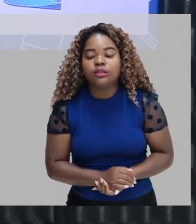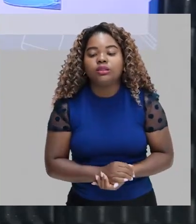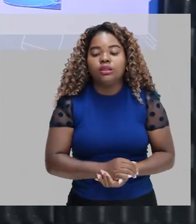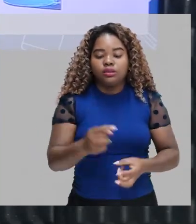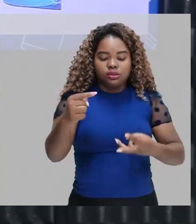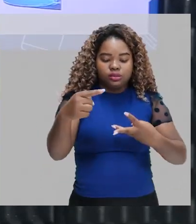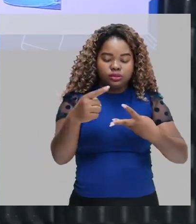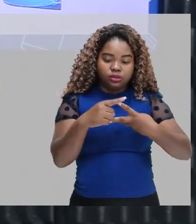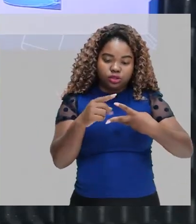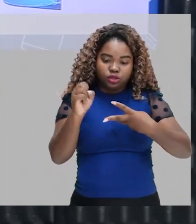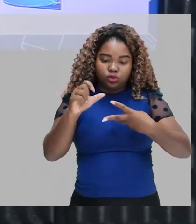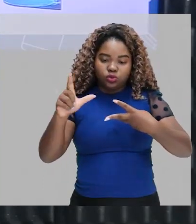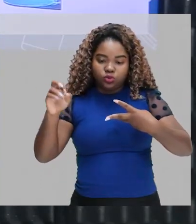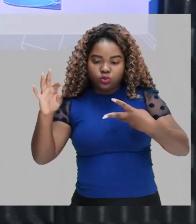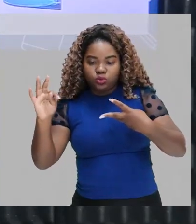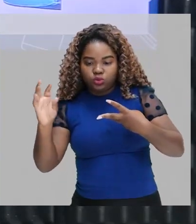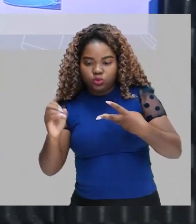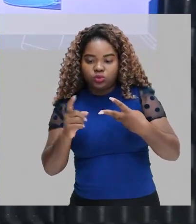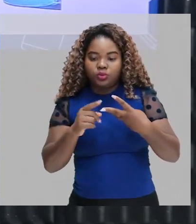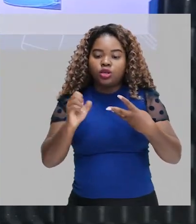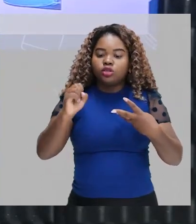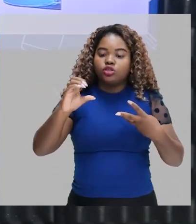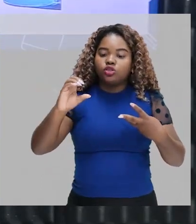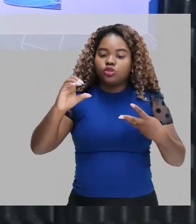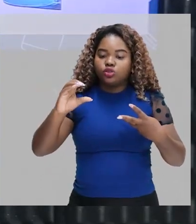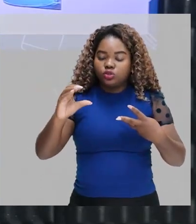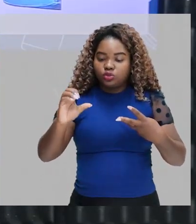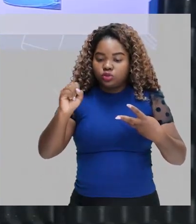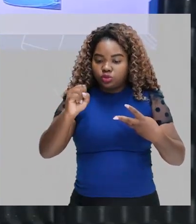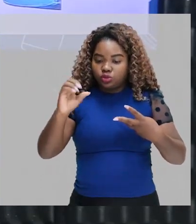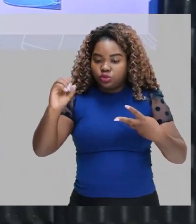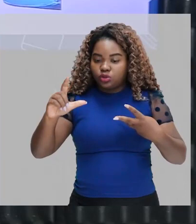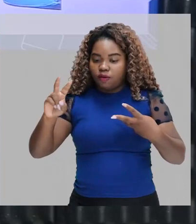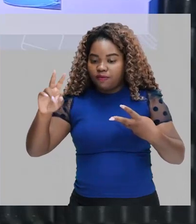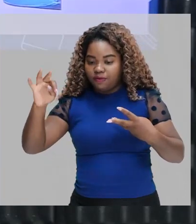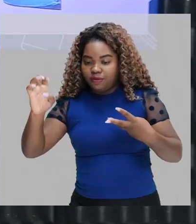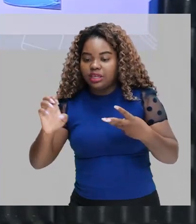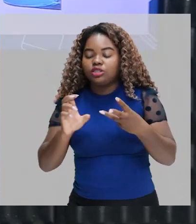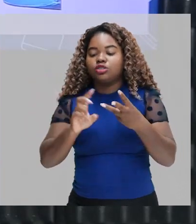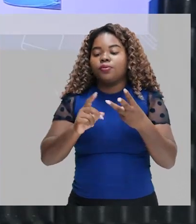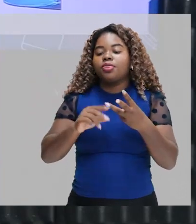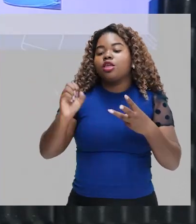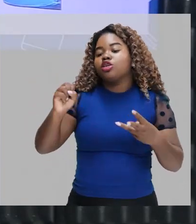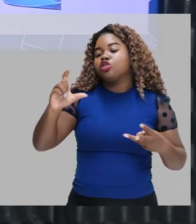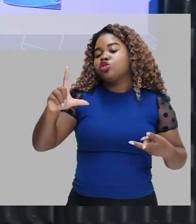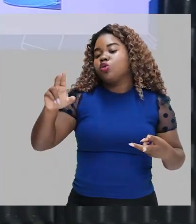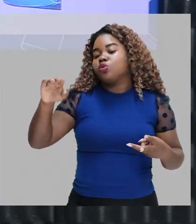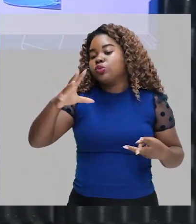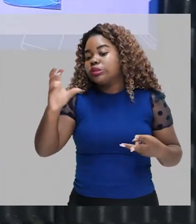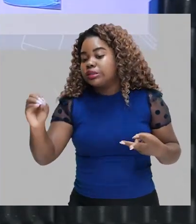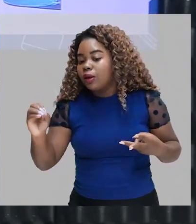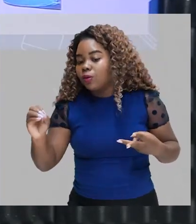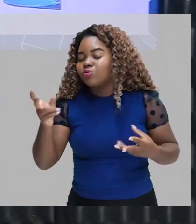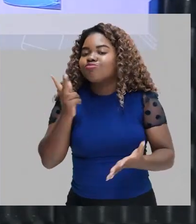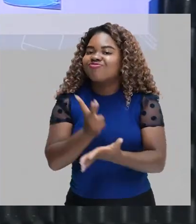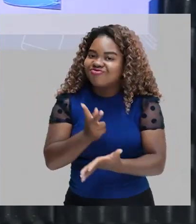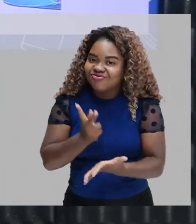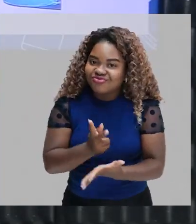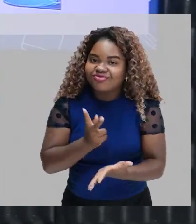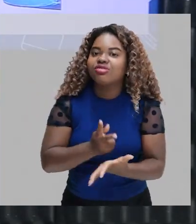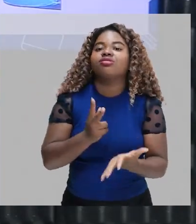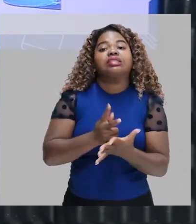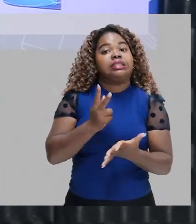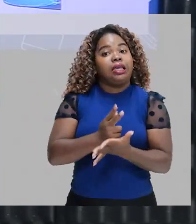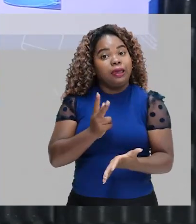termos soluto, solvente e solução, eles vão aparecer de forma corriqueira. Vamos utilizar